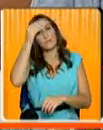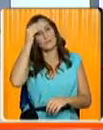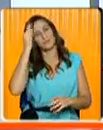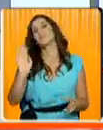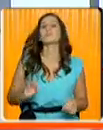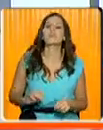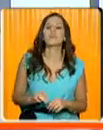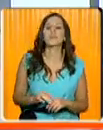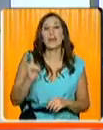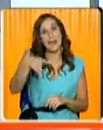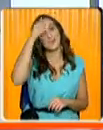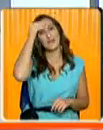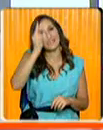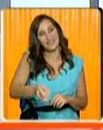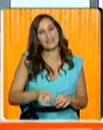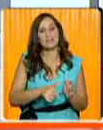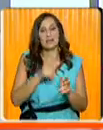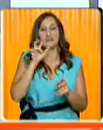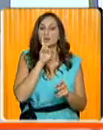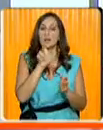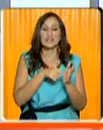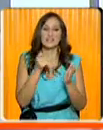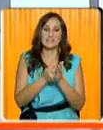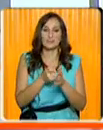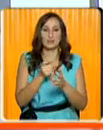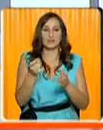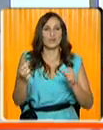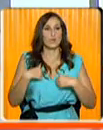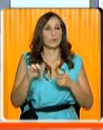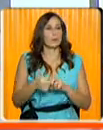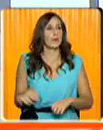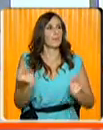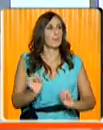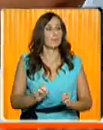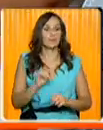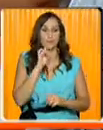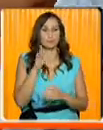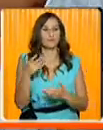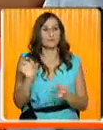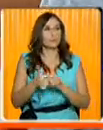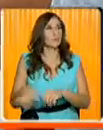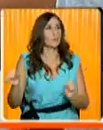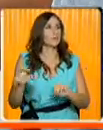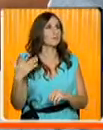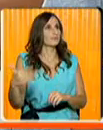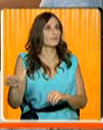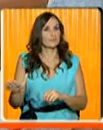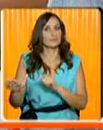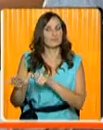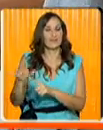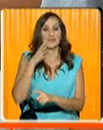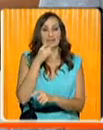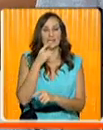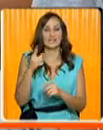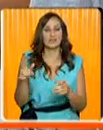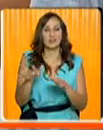Se ela não tem nada. A resposta é sempre não tem nada, mas há diferenças. Há um não tem nada a despachar, que quer dizer aquilo, e há um não tem